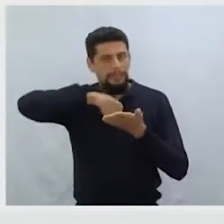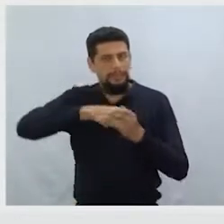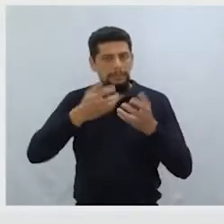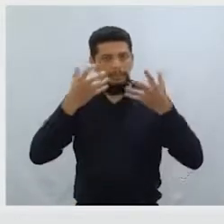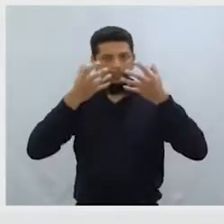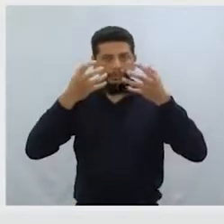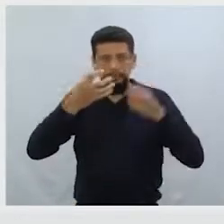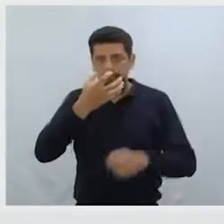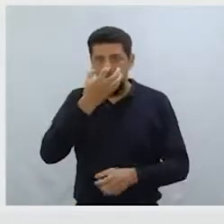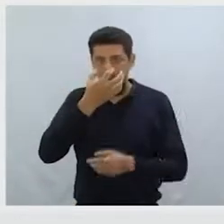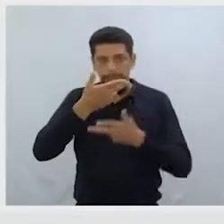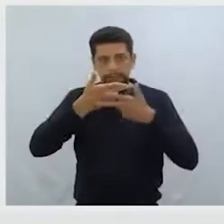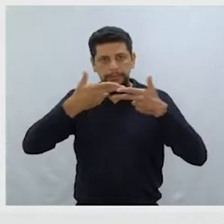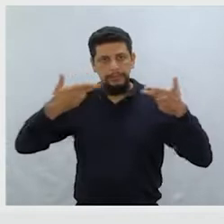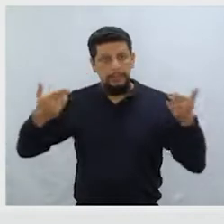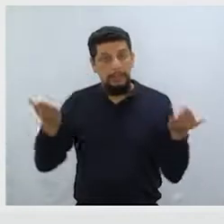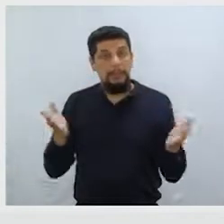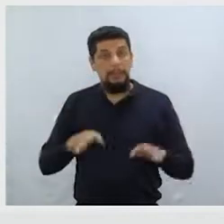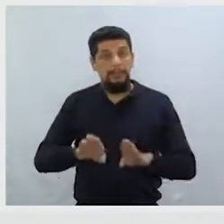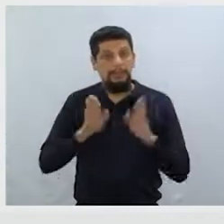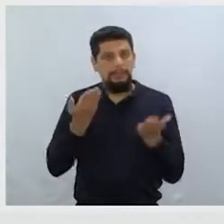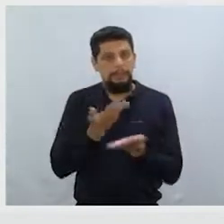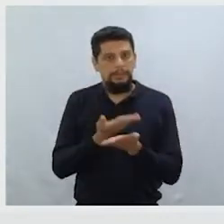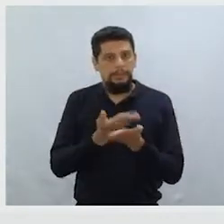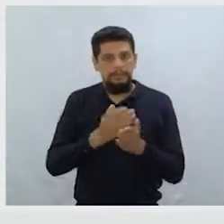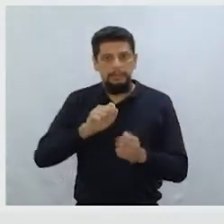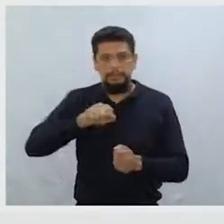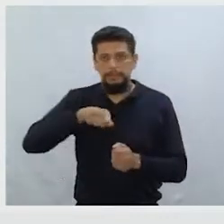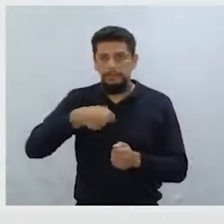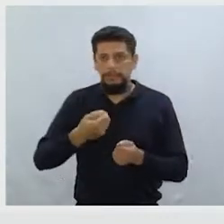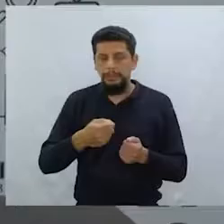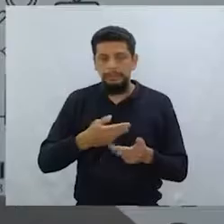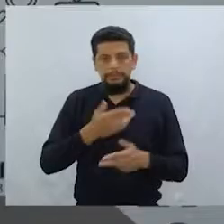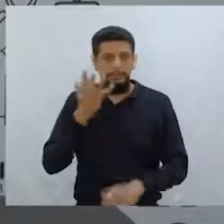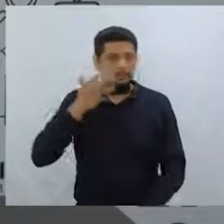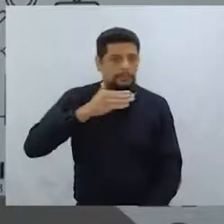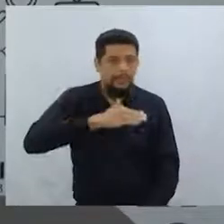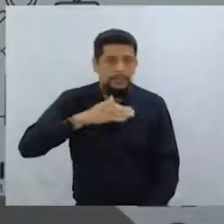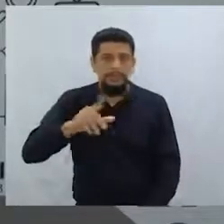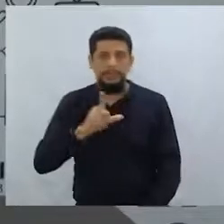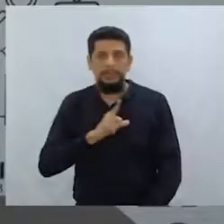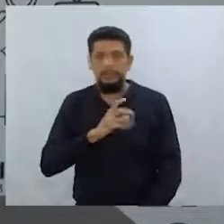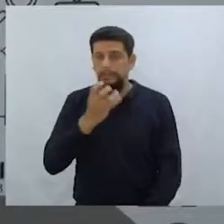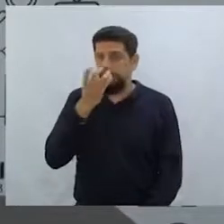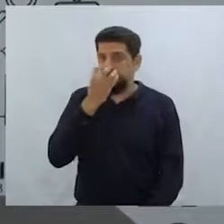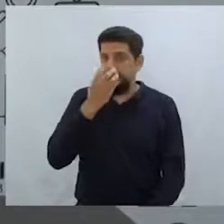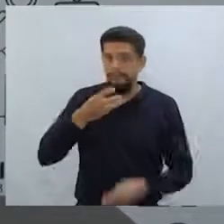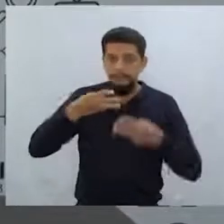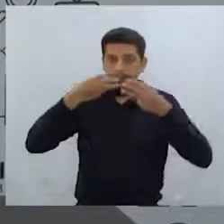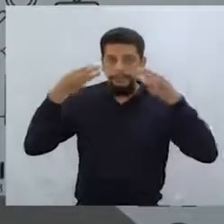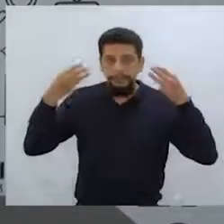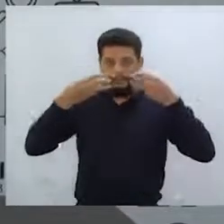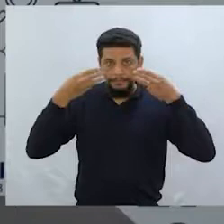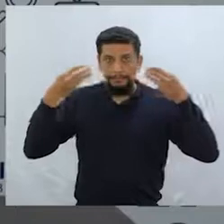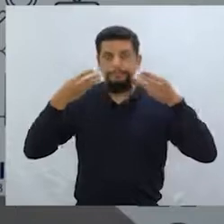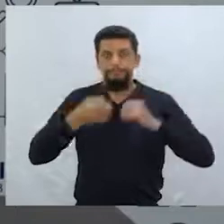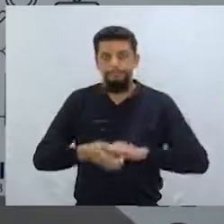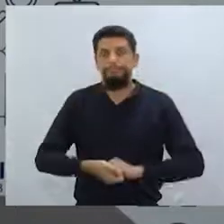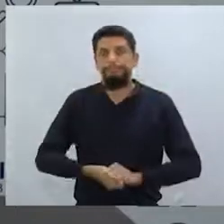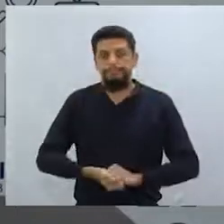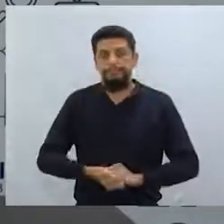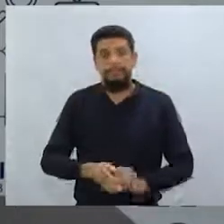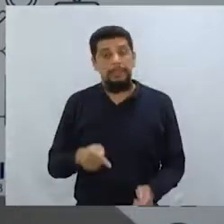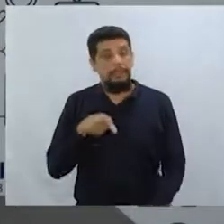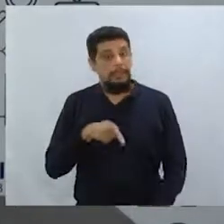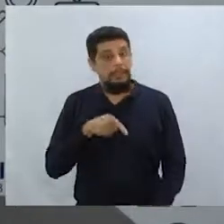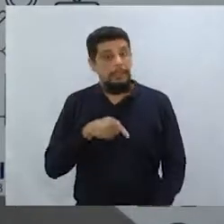vários animais de estimação, tá? Mas para nossa aula hoje nós vamos conversar um pouquinho sobre algumas crianças que têm cachorro e gato como animal